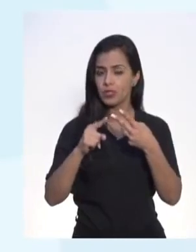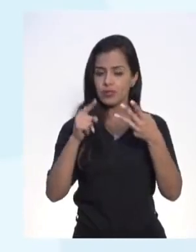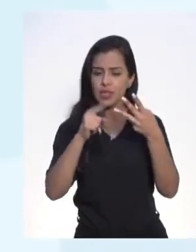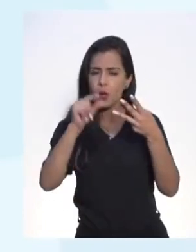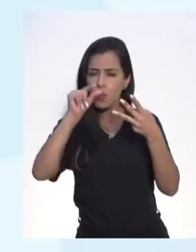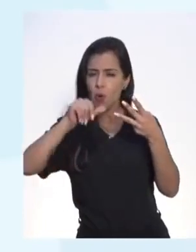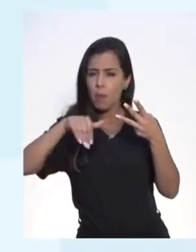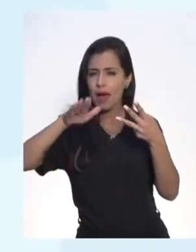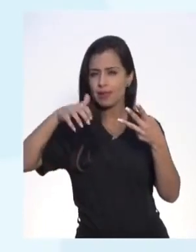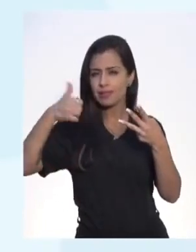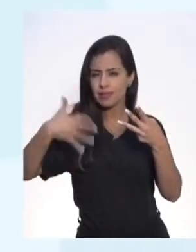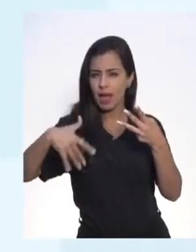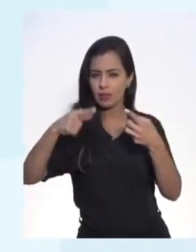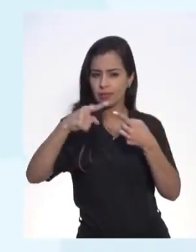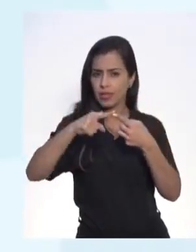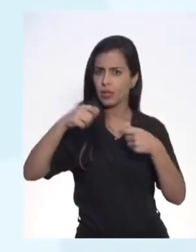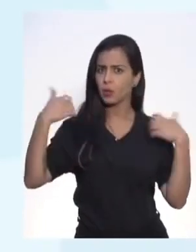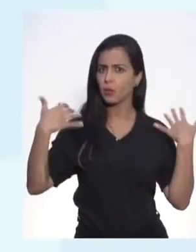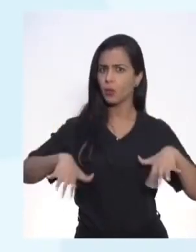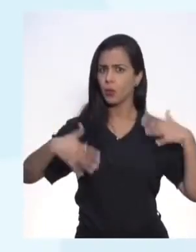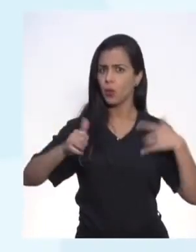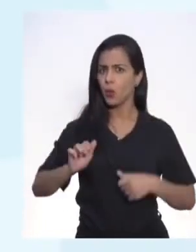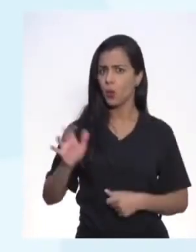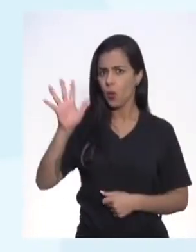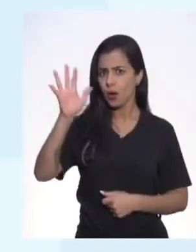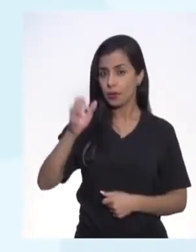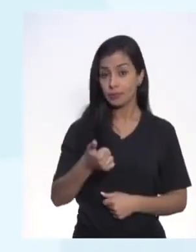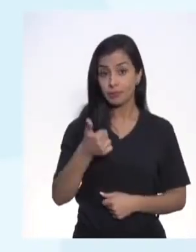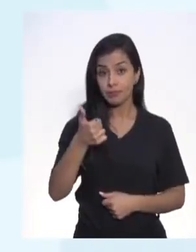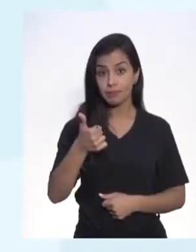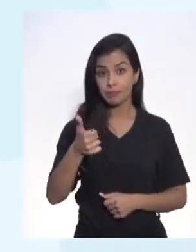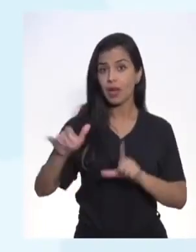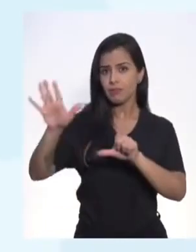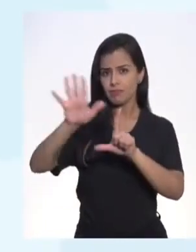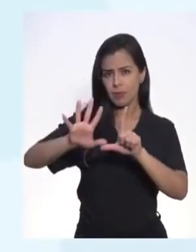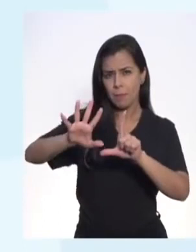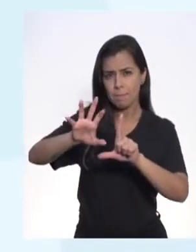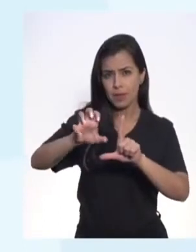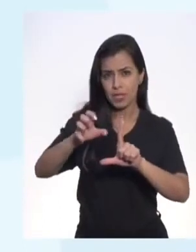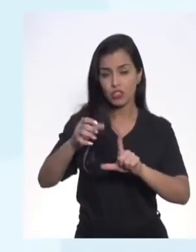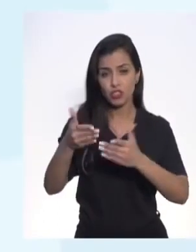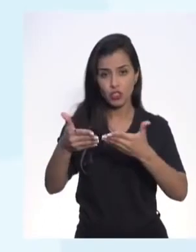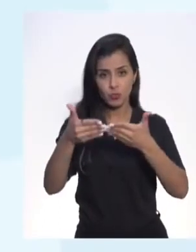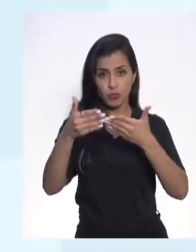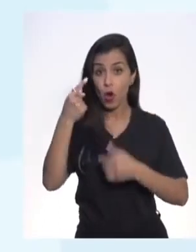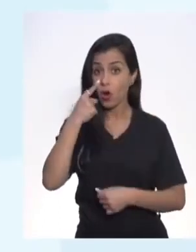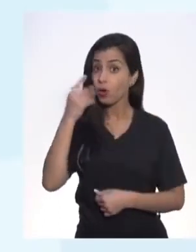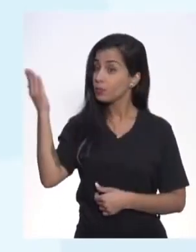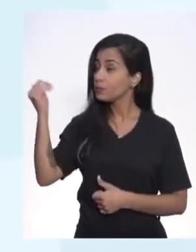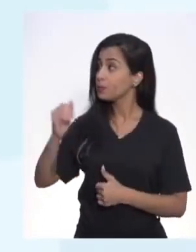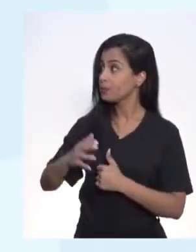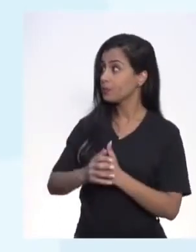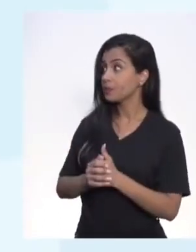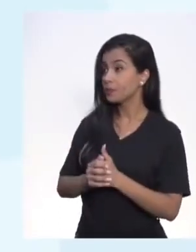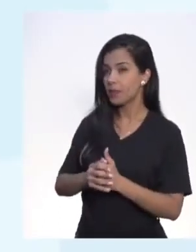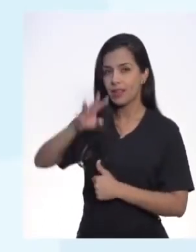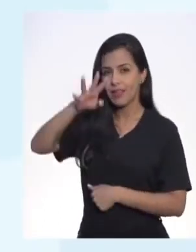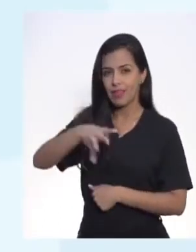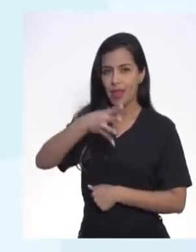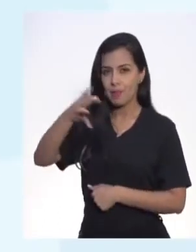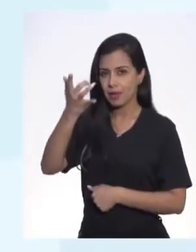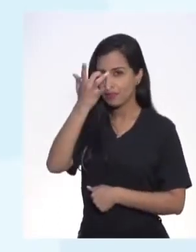produto 1 muito mais caro. Certo? Muito bem, põe a resolução para eles tirarem um print, por favor, que eu fiz um formato de